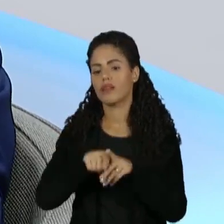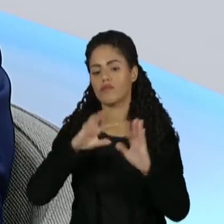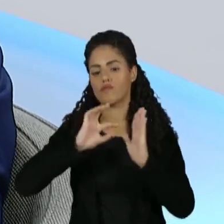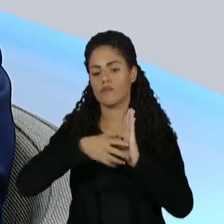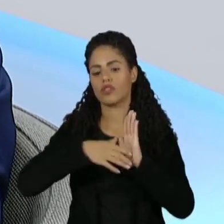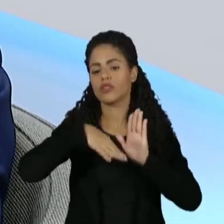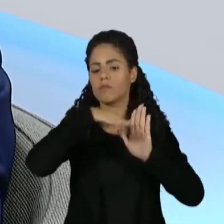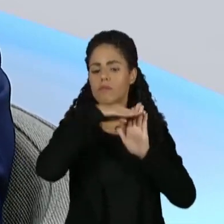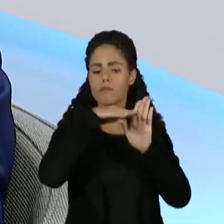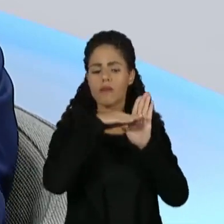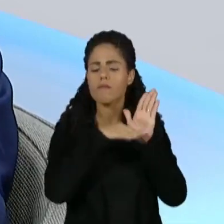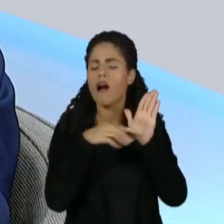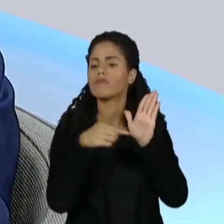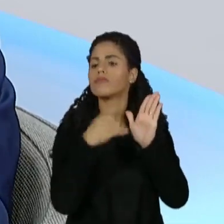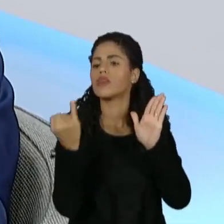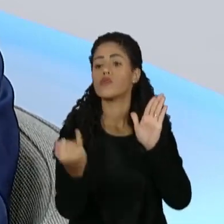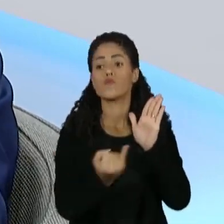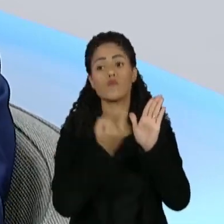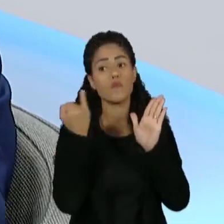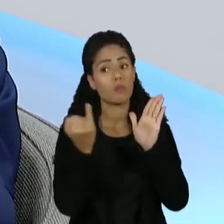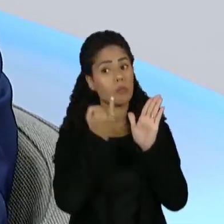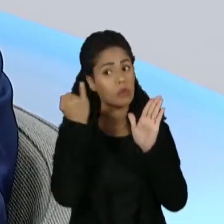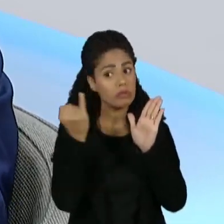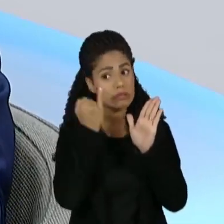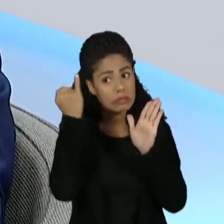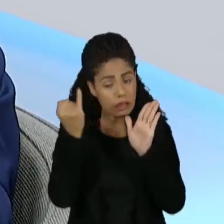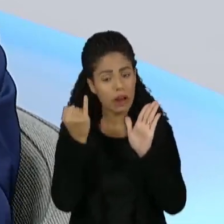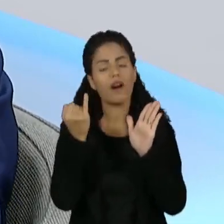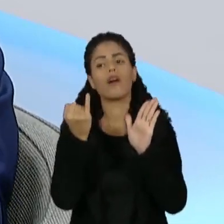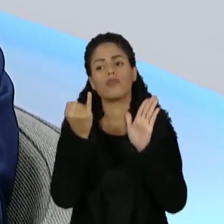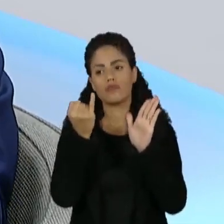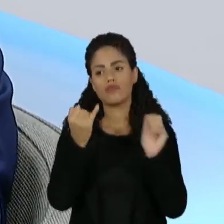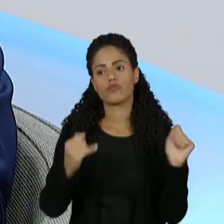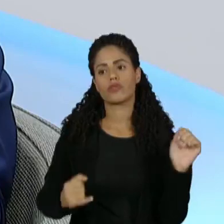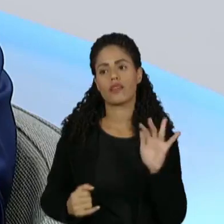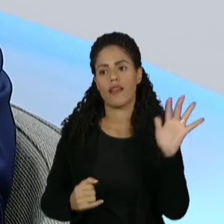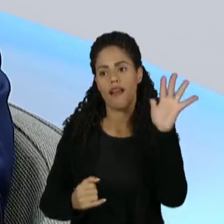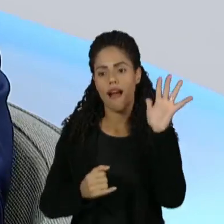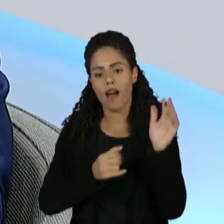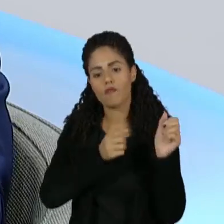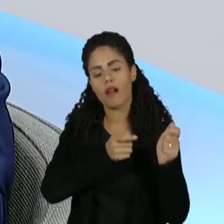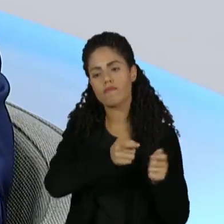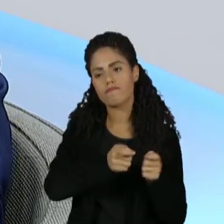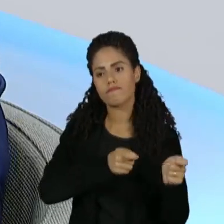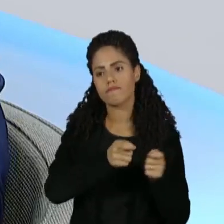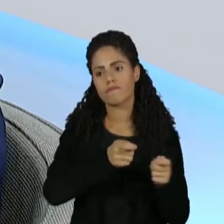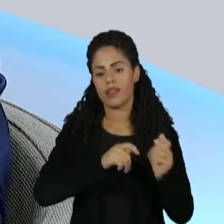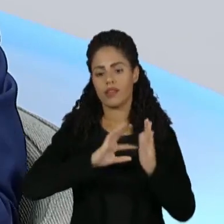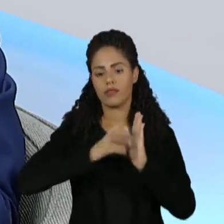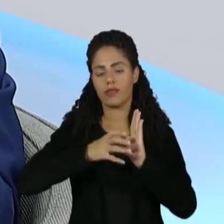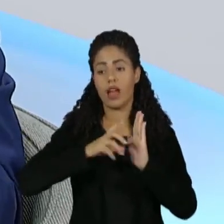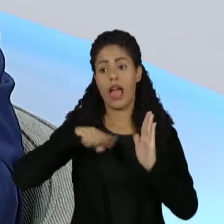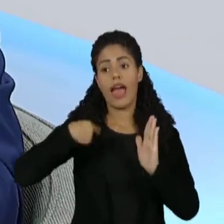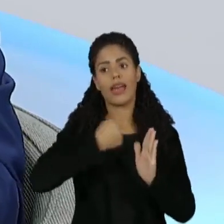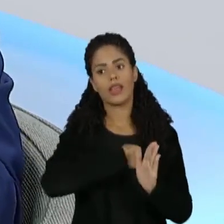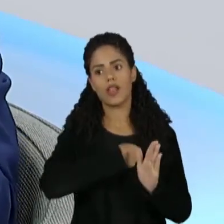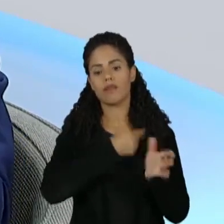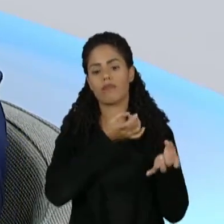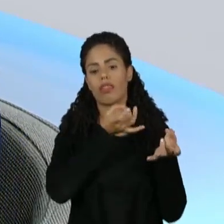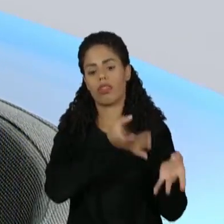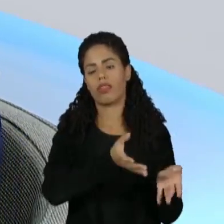pautas tem temas que são caros para o partido são importantes são relevantes e nós não poderíamos abrir mão